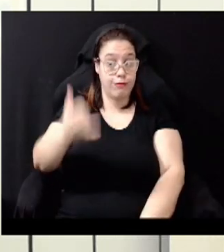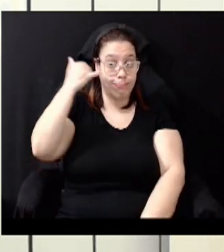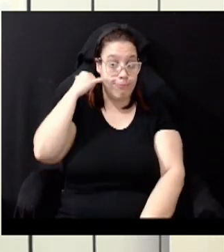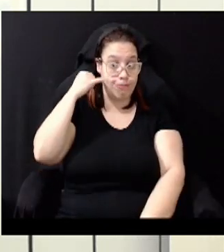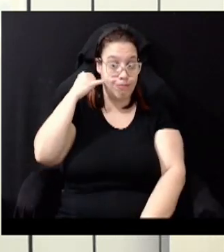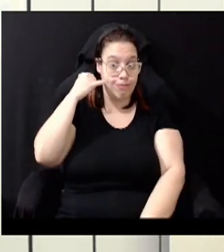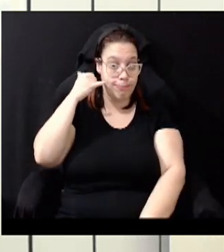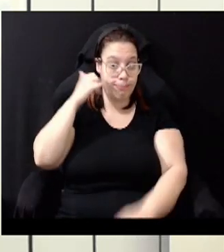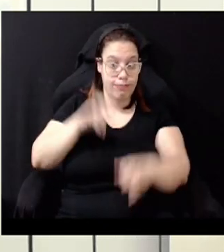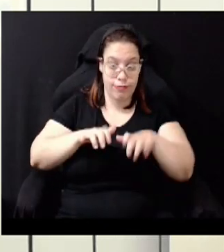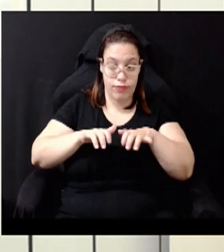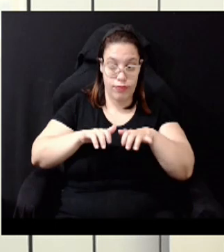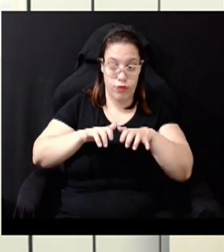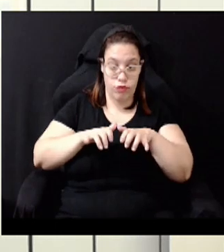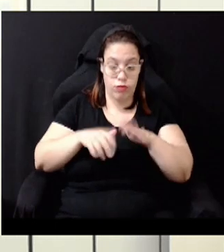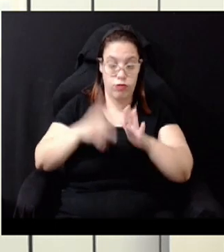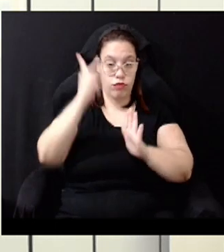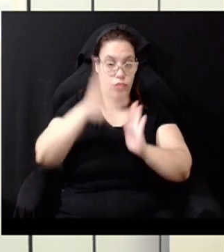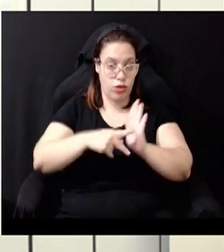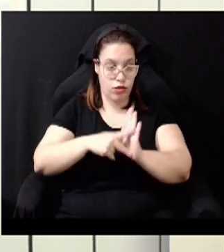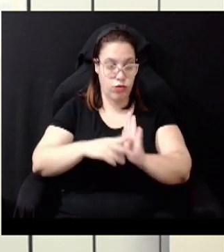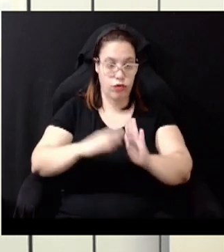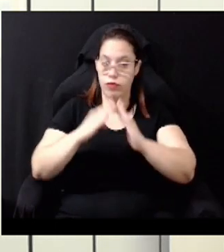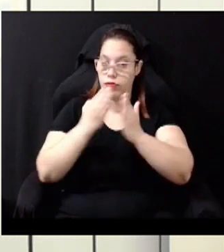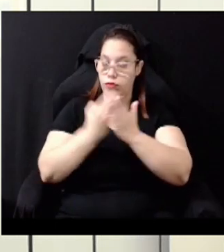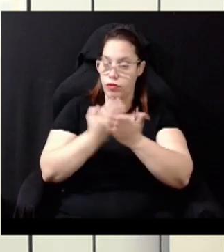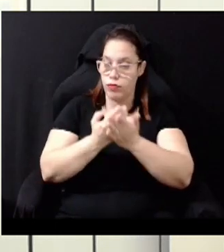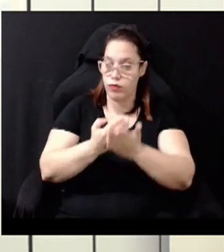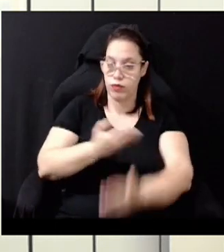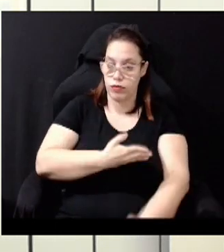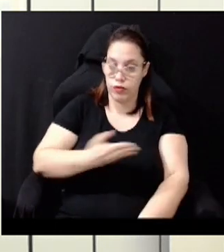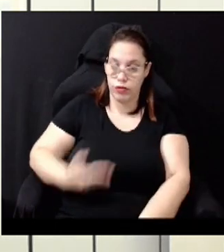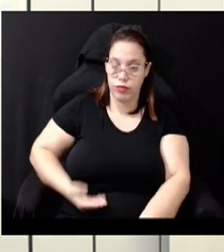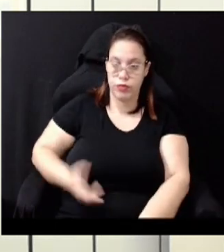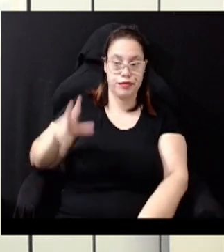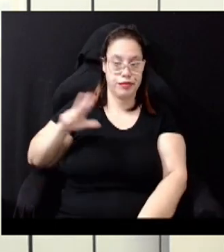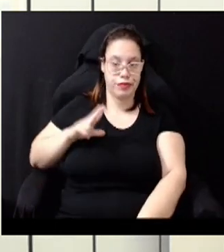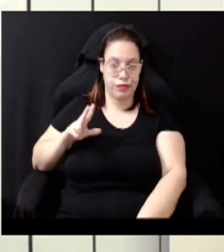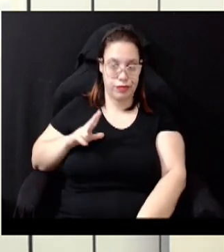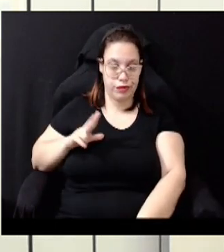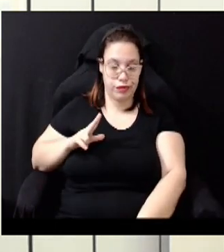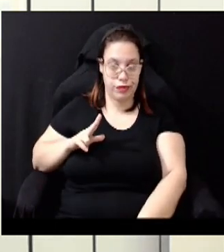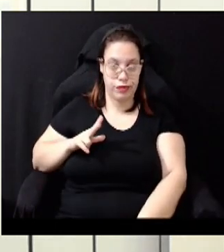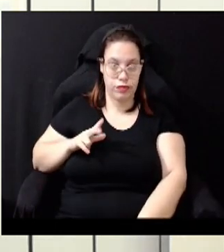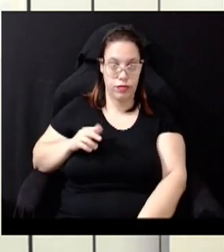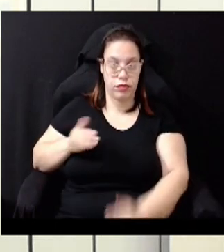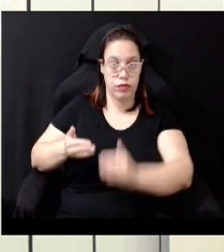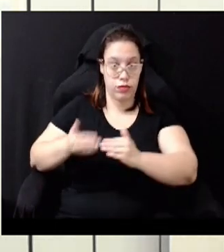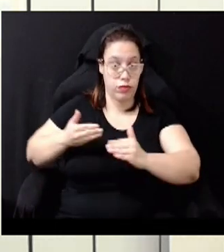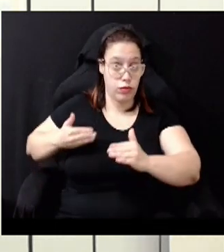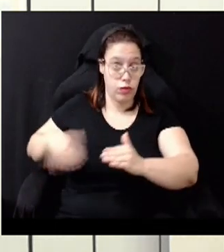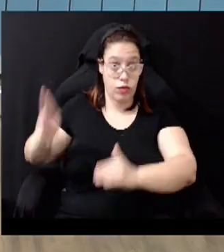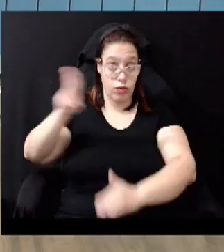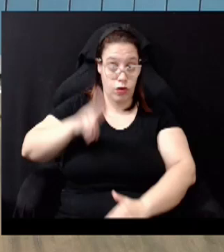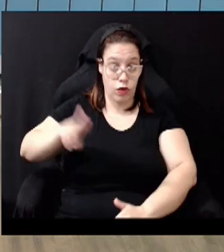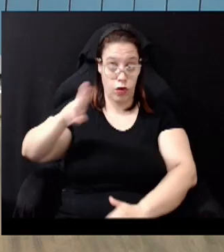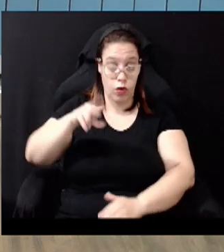portáteis pessoais em escolas públicas e particulares, com exceção para uso